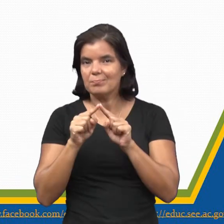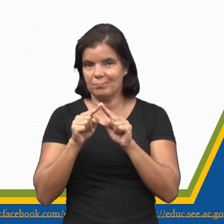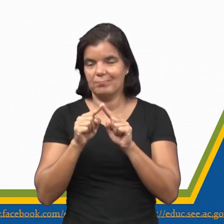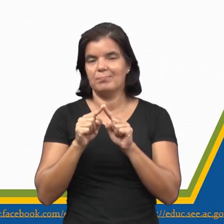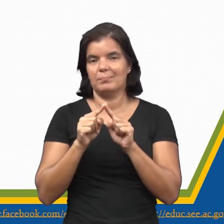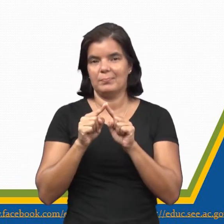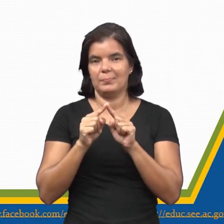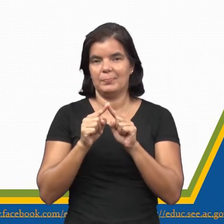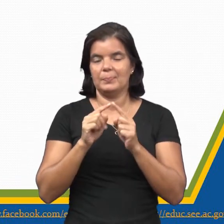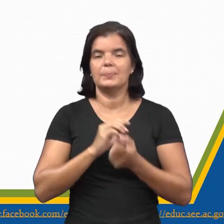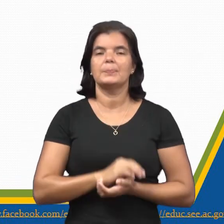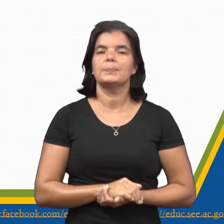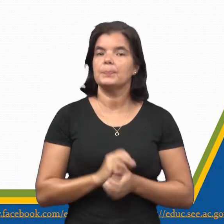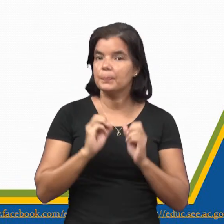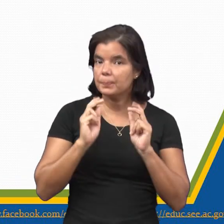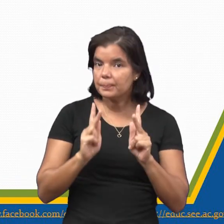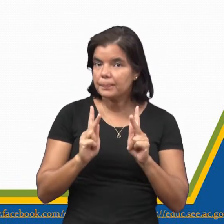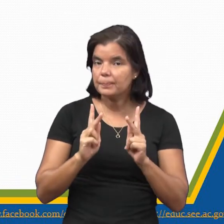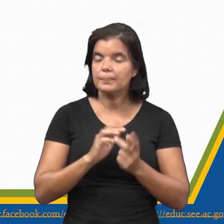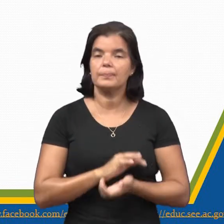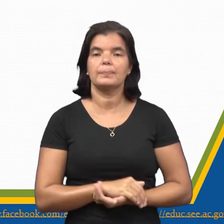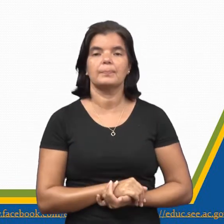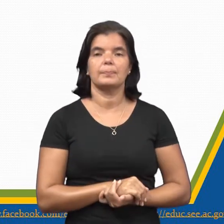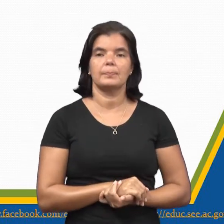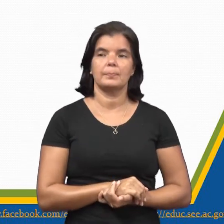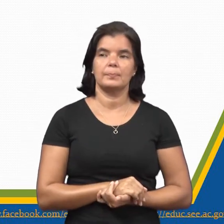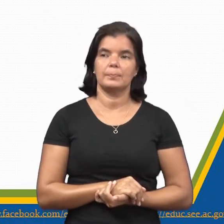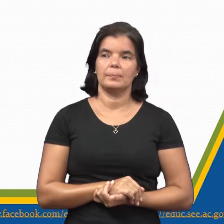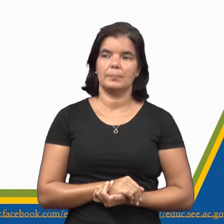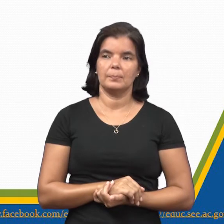área. Ok?